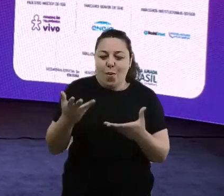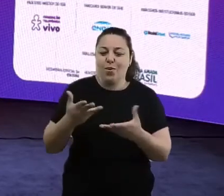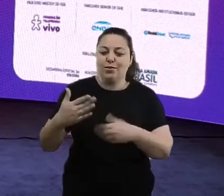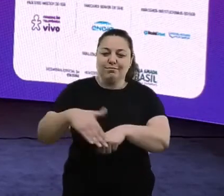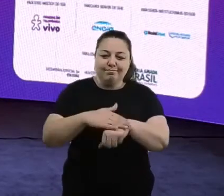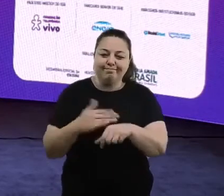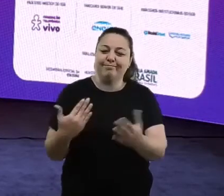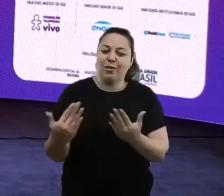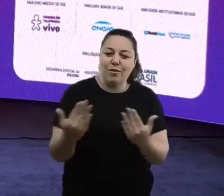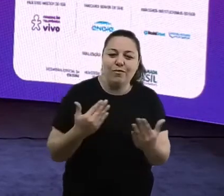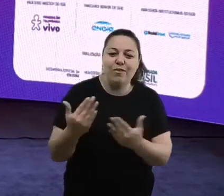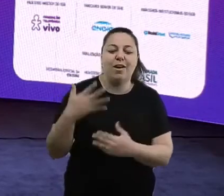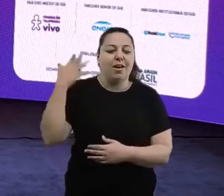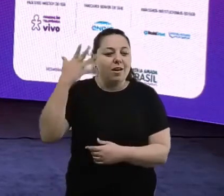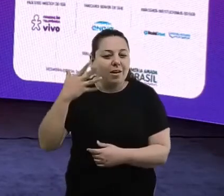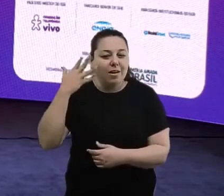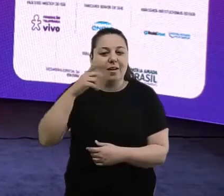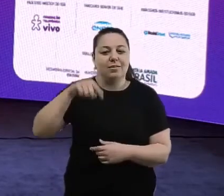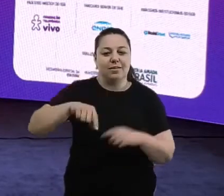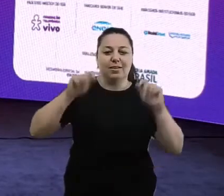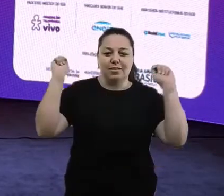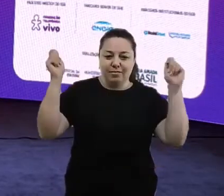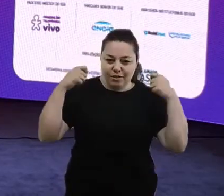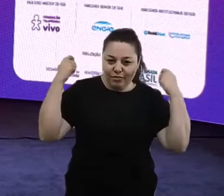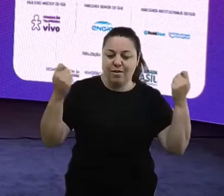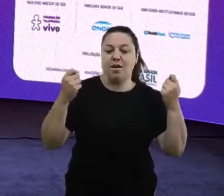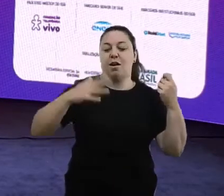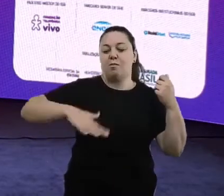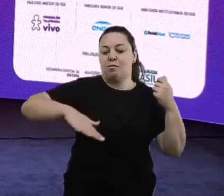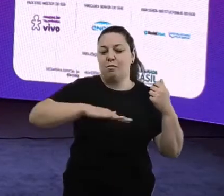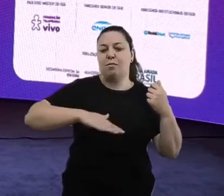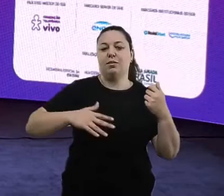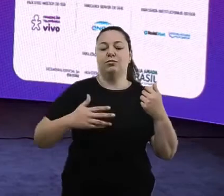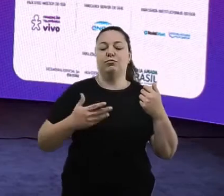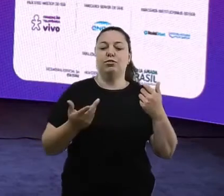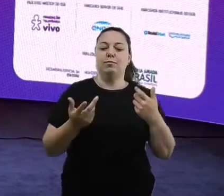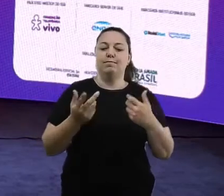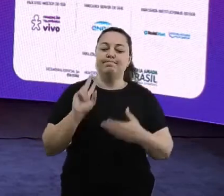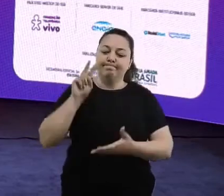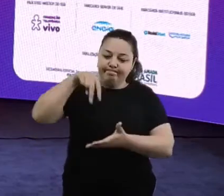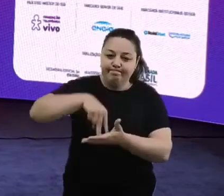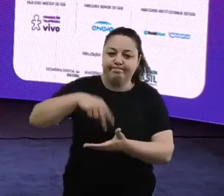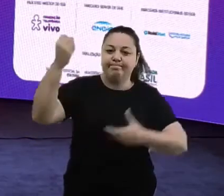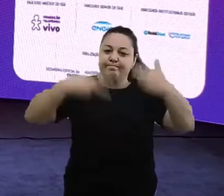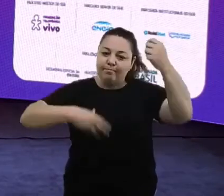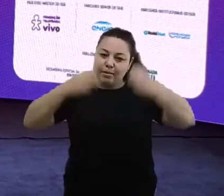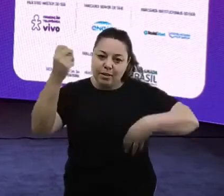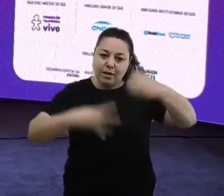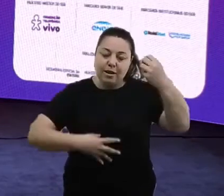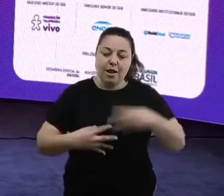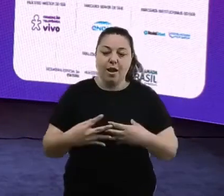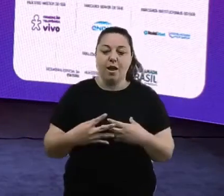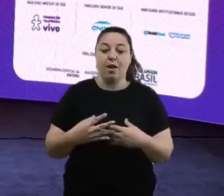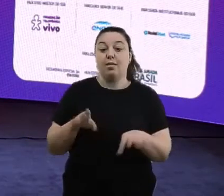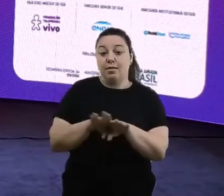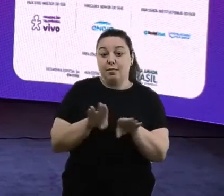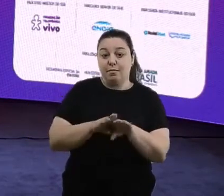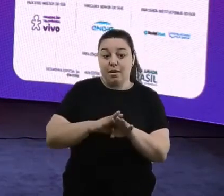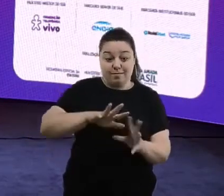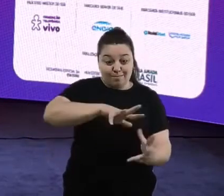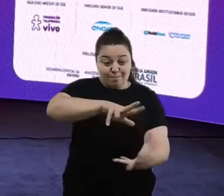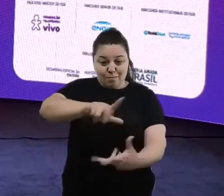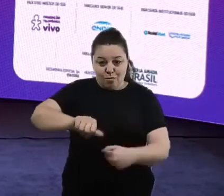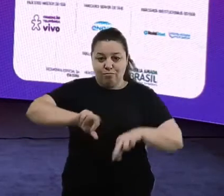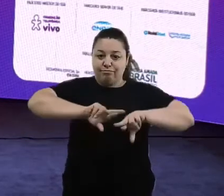gente tem em todos esses ambientes de fala, né, sobre as mudanças que o mundo está passando, para mim isso também é Data for Good, porque a